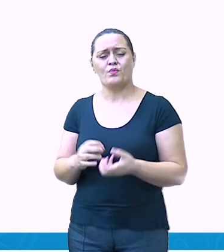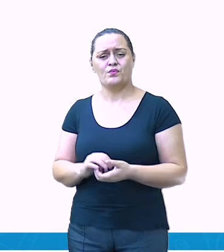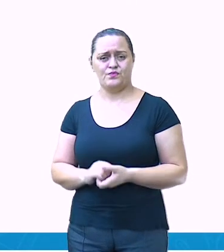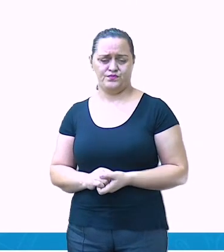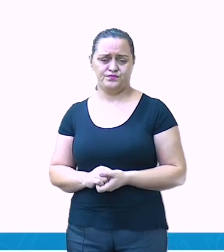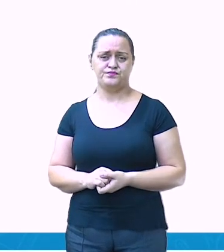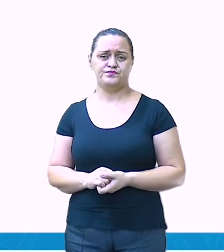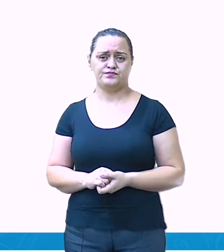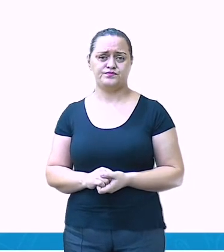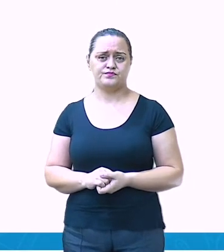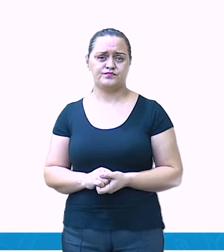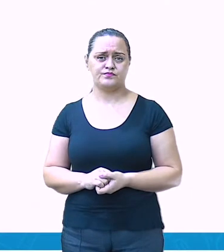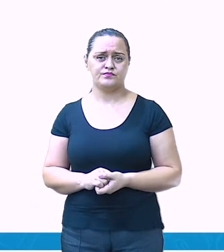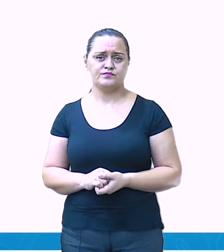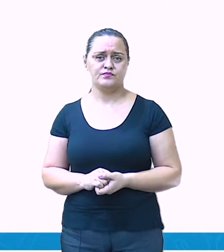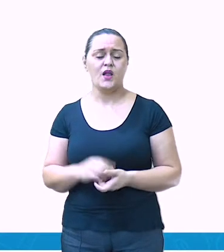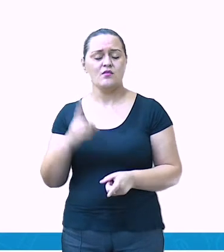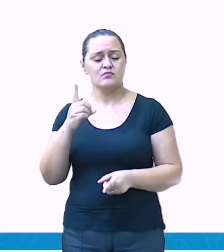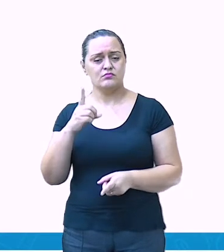negativas, sim.